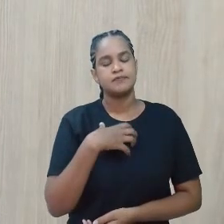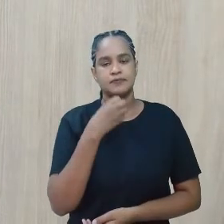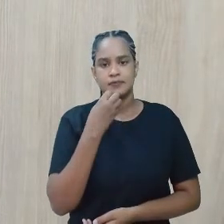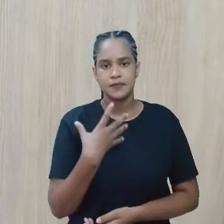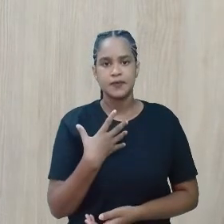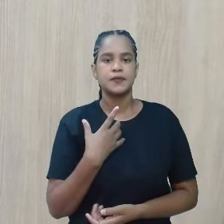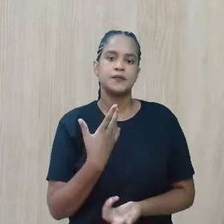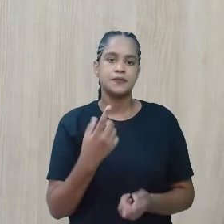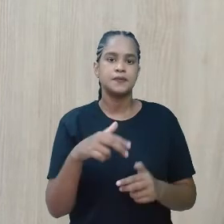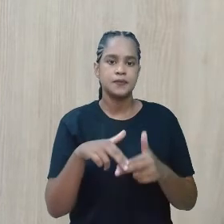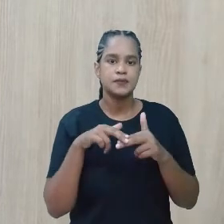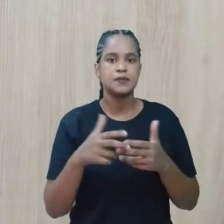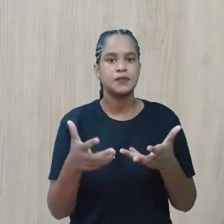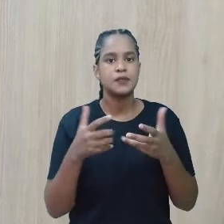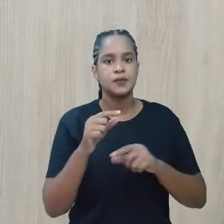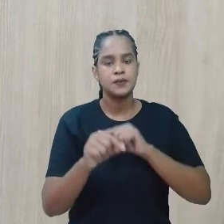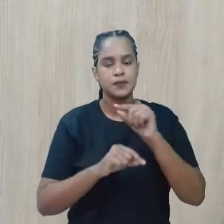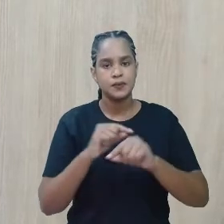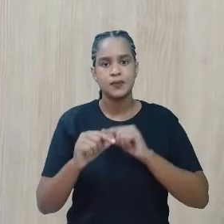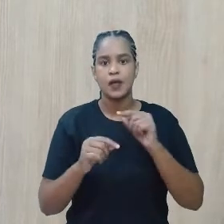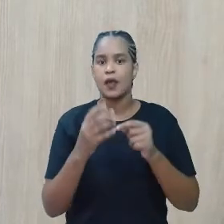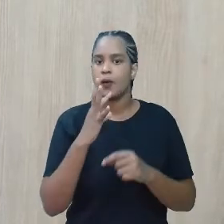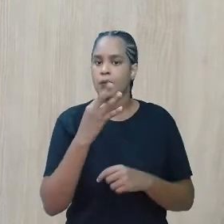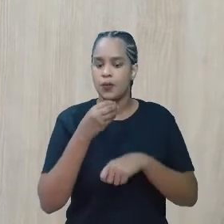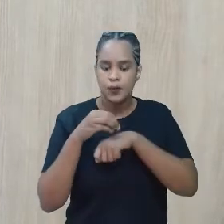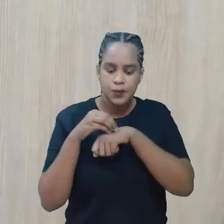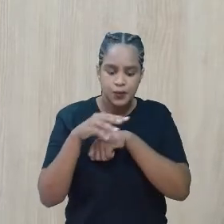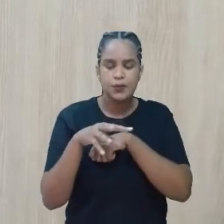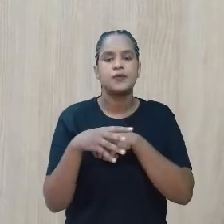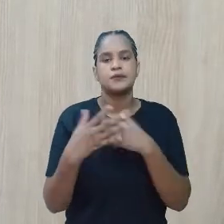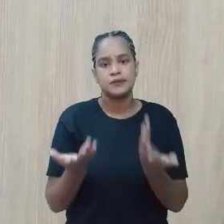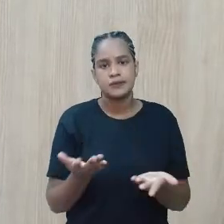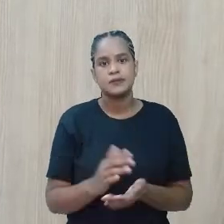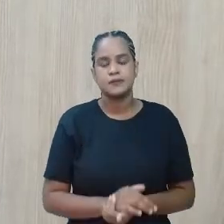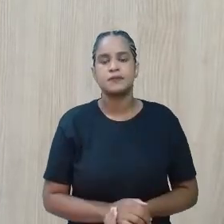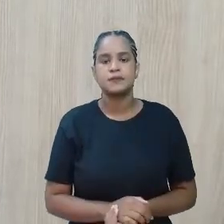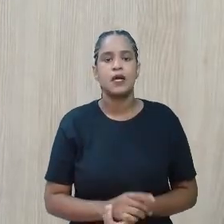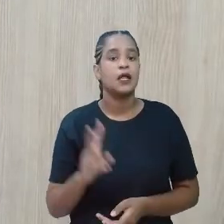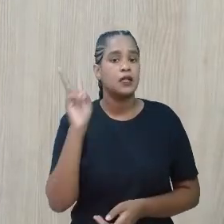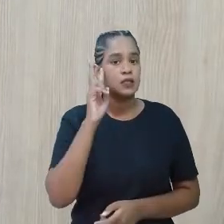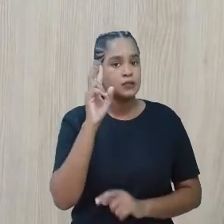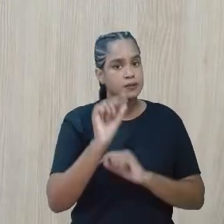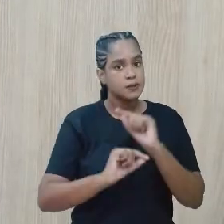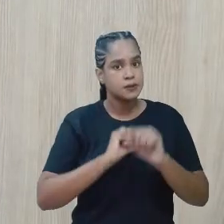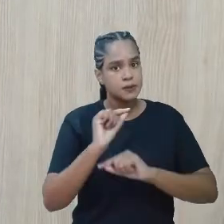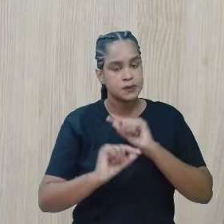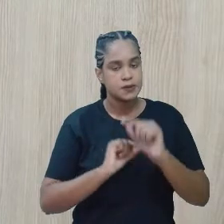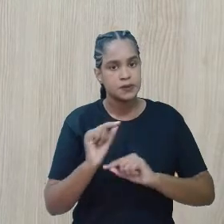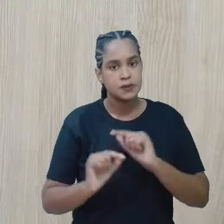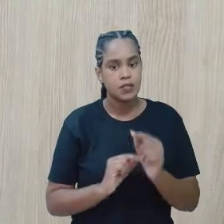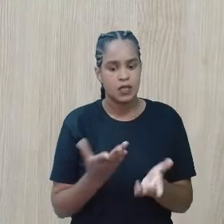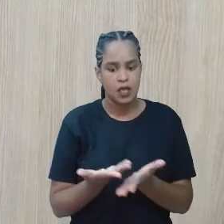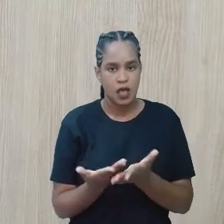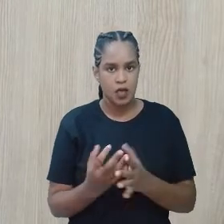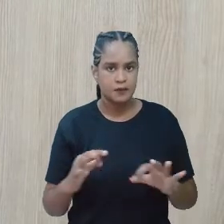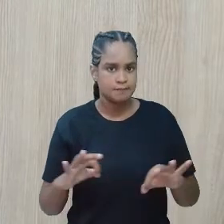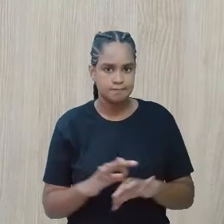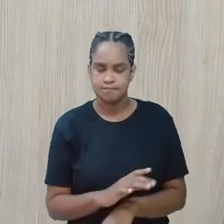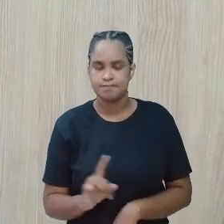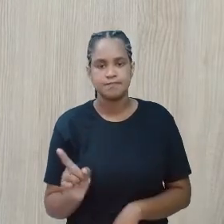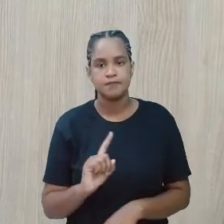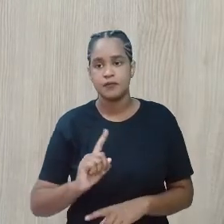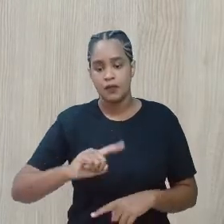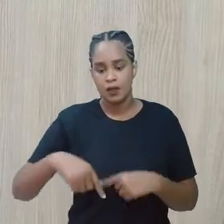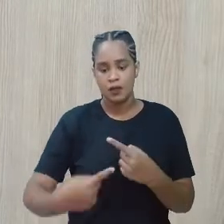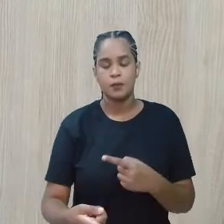consiga transmitir o conhecimento para vocês de uma forma mais tranquila, lembrando que a aula não acaba aqui, né, gente? Depois que a gente finaliza, você